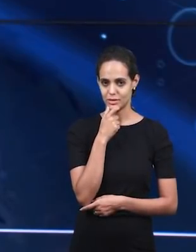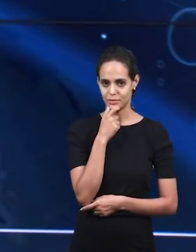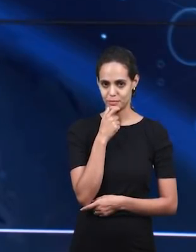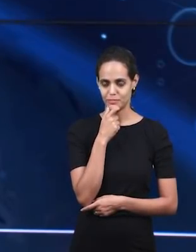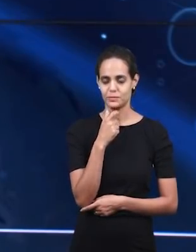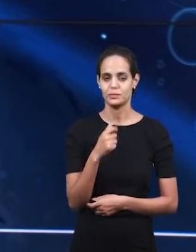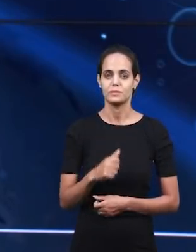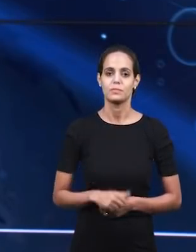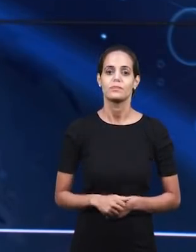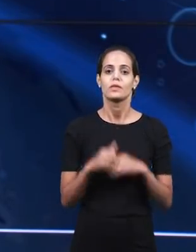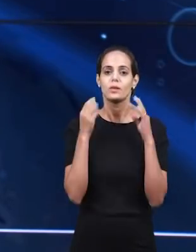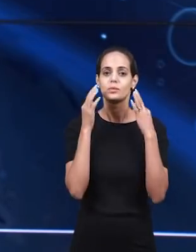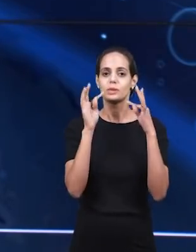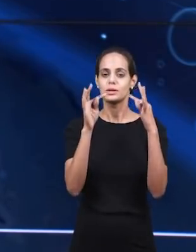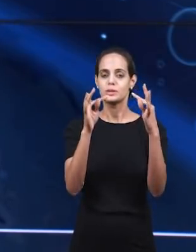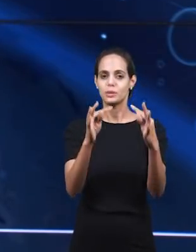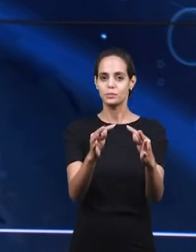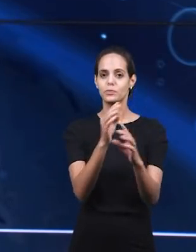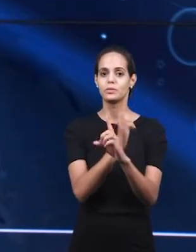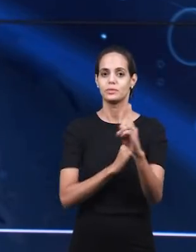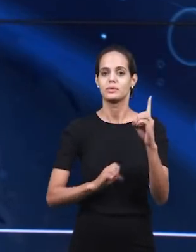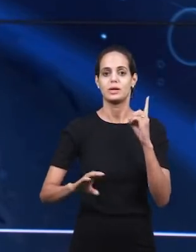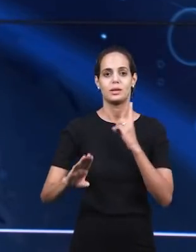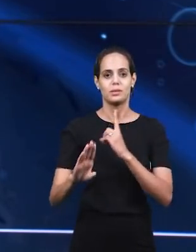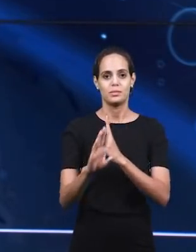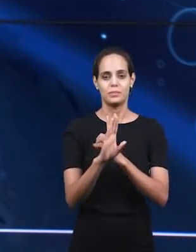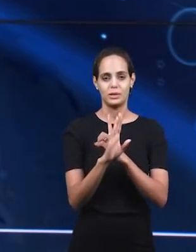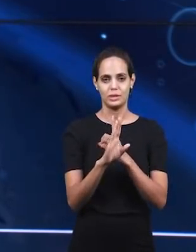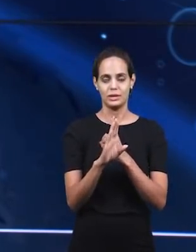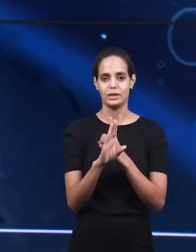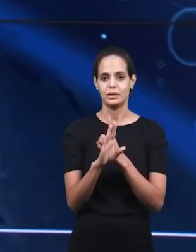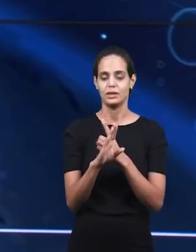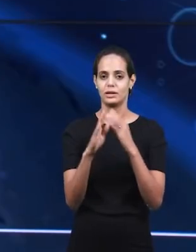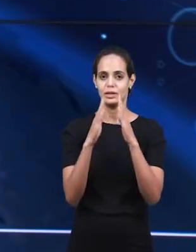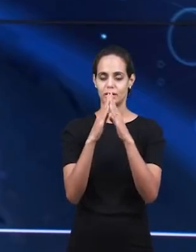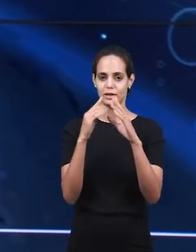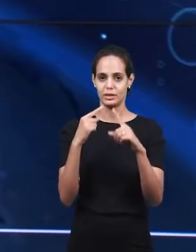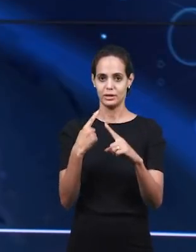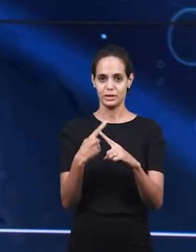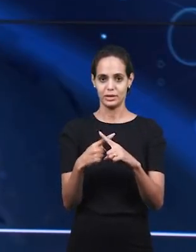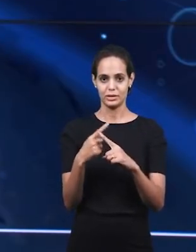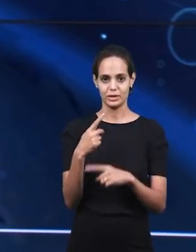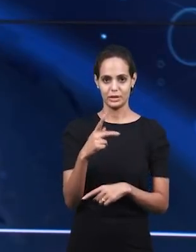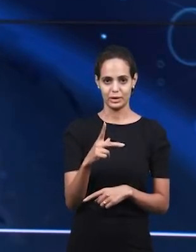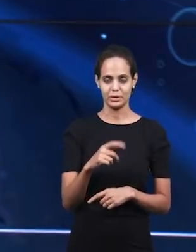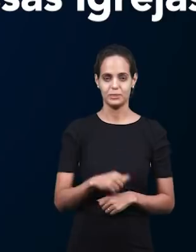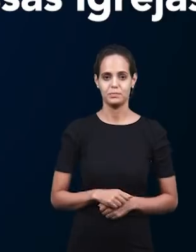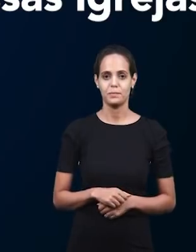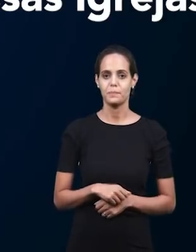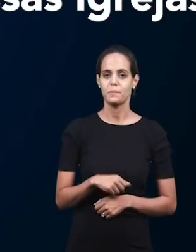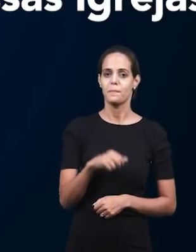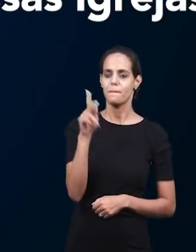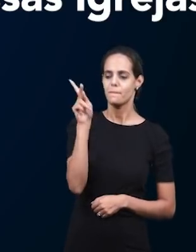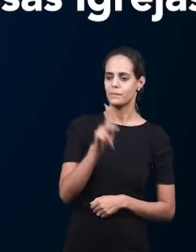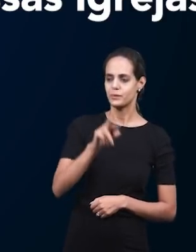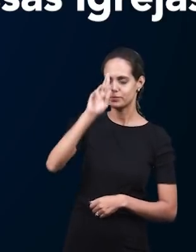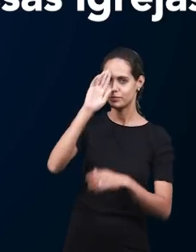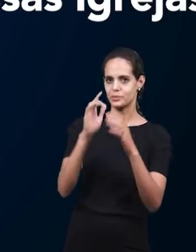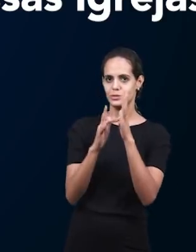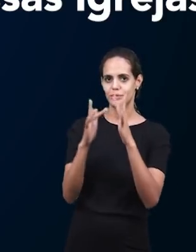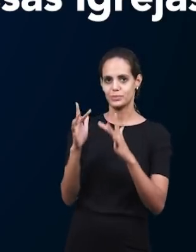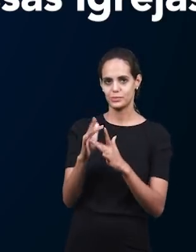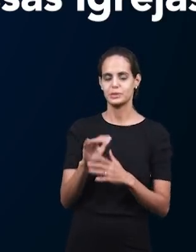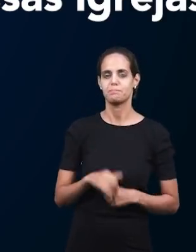trazer um testemunho a respeito da Escola Bíblica Dominical nas suas igrejas. Pastor Cesário, a paz do Senhor Jesus. Peace of the Lord